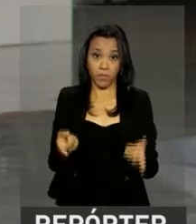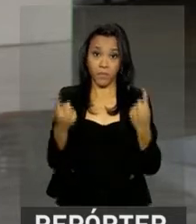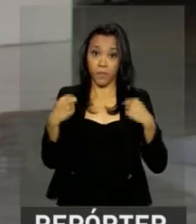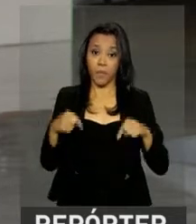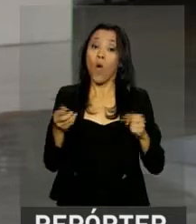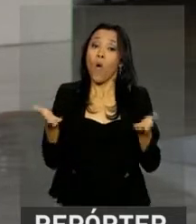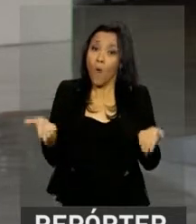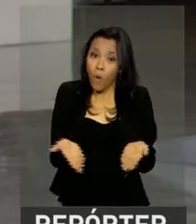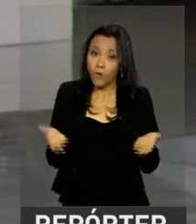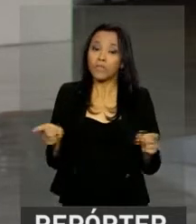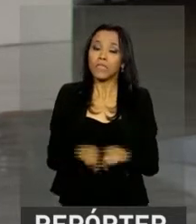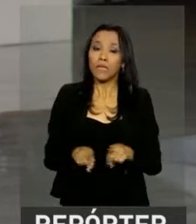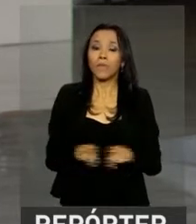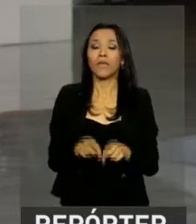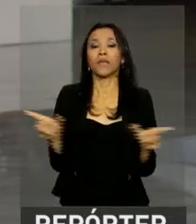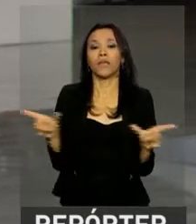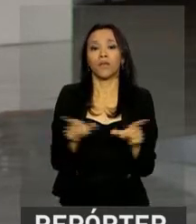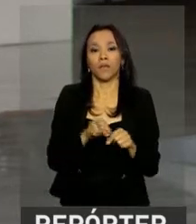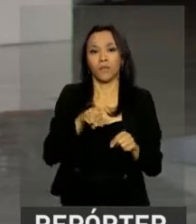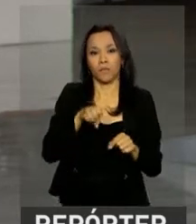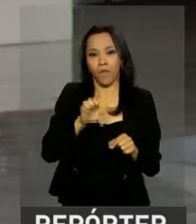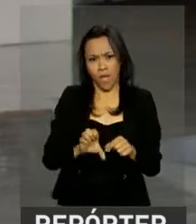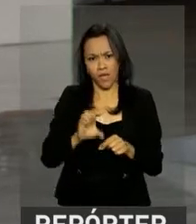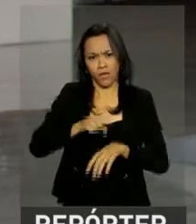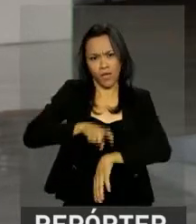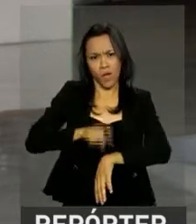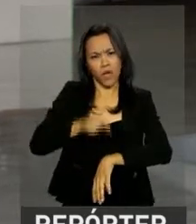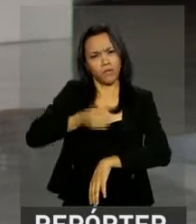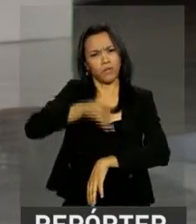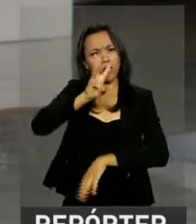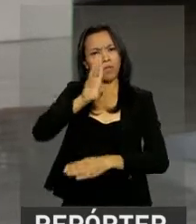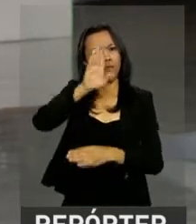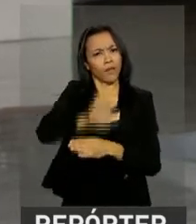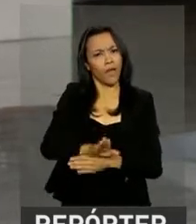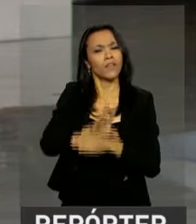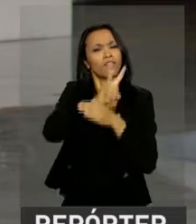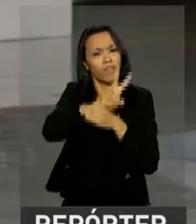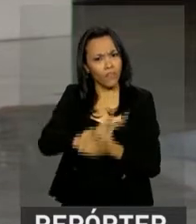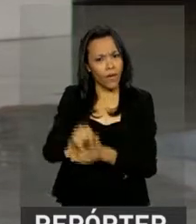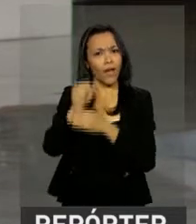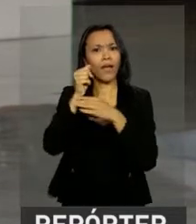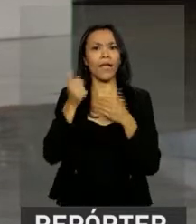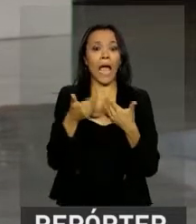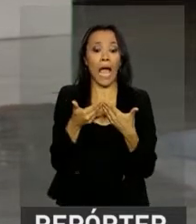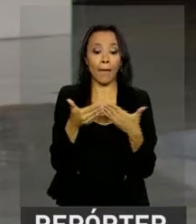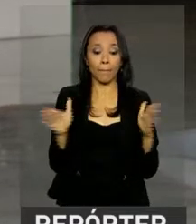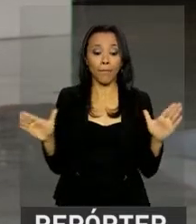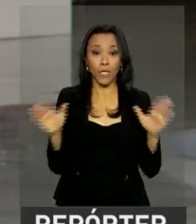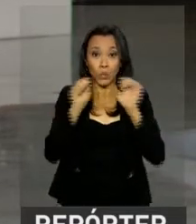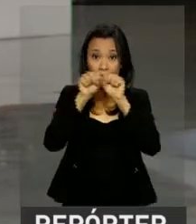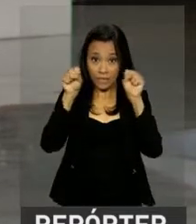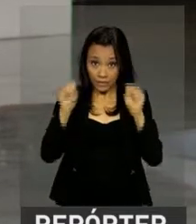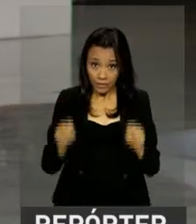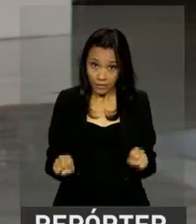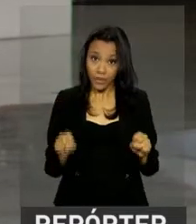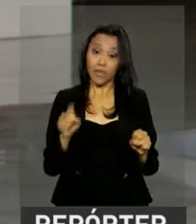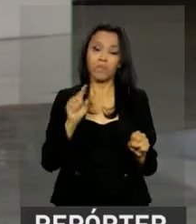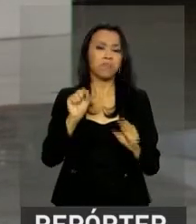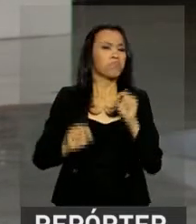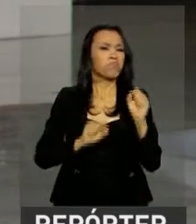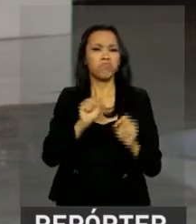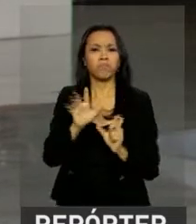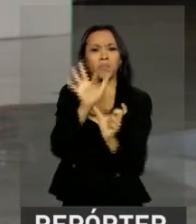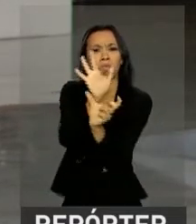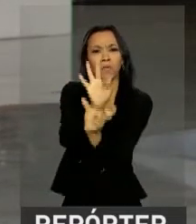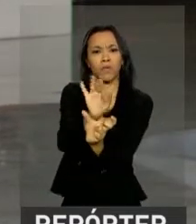também o ministério da educação a partir das 15 horas vai abrir o sistema informatizado do fundo de